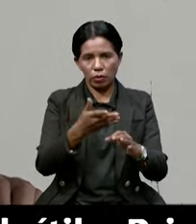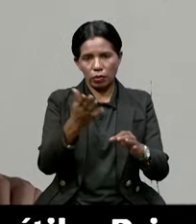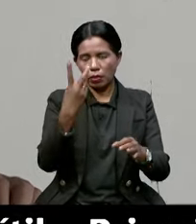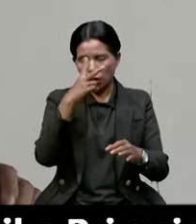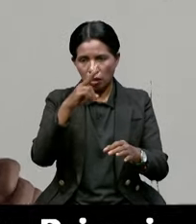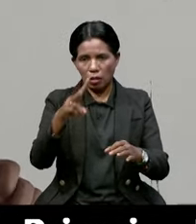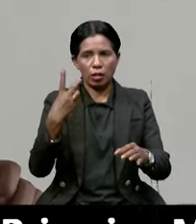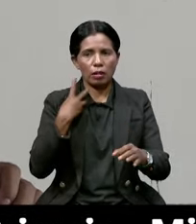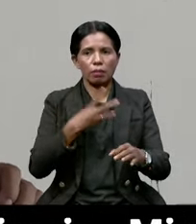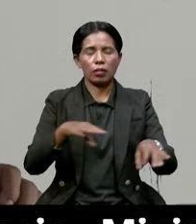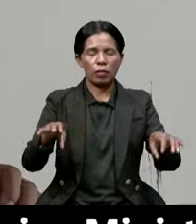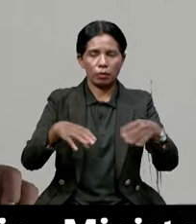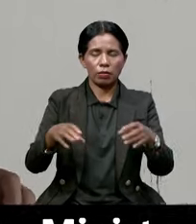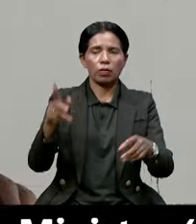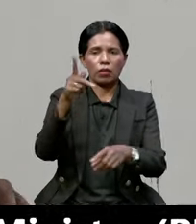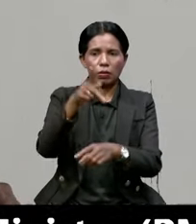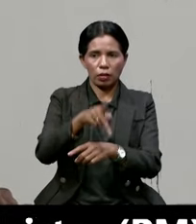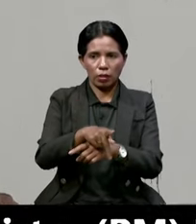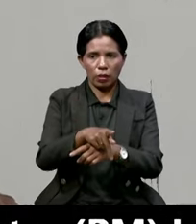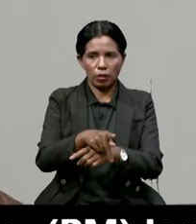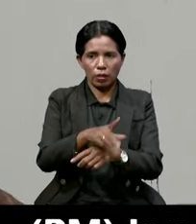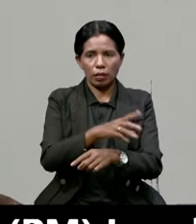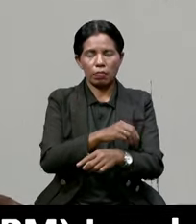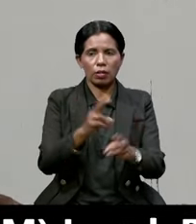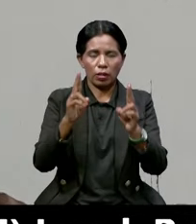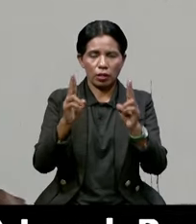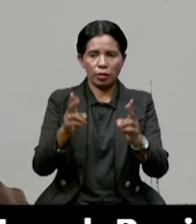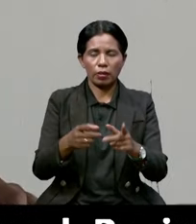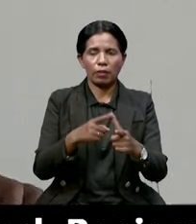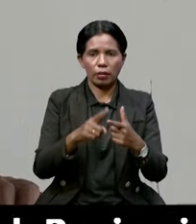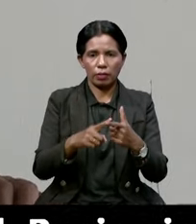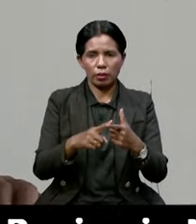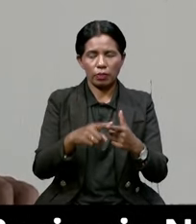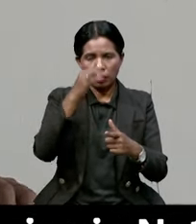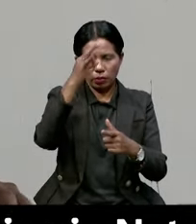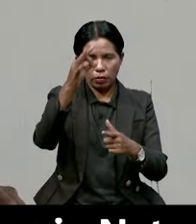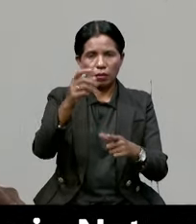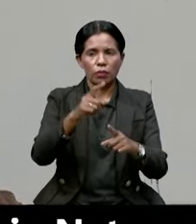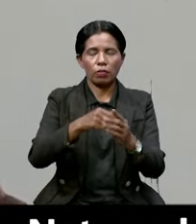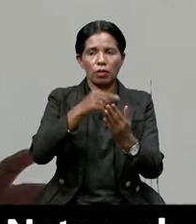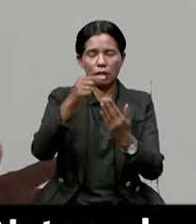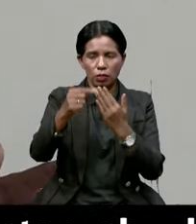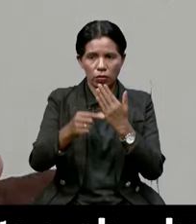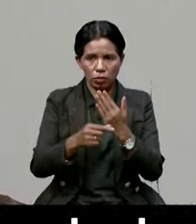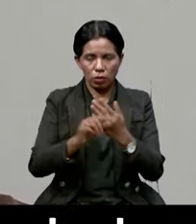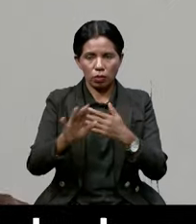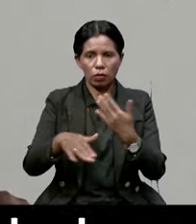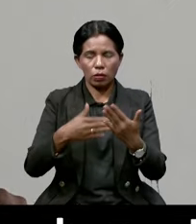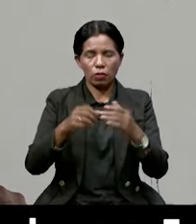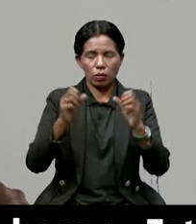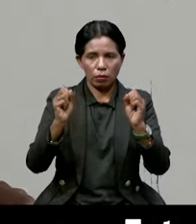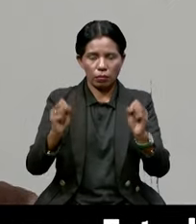meu serviço de arruma tocalan. Para acelerar, espera que até agosto, fim de agosto, o tudo vai